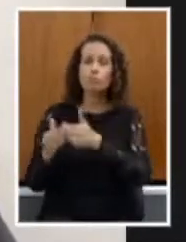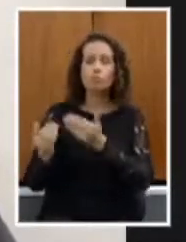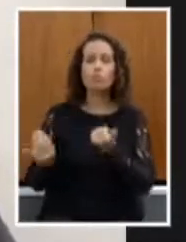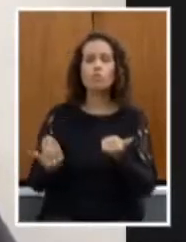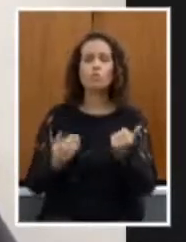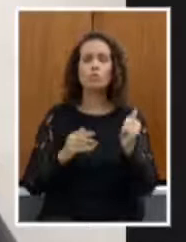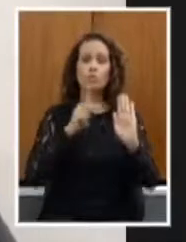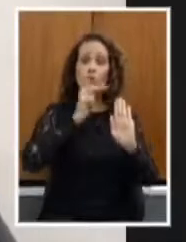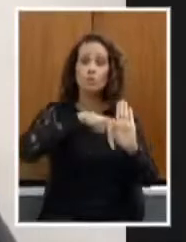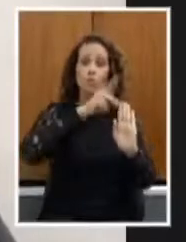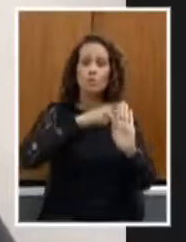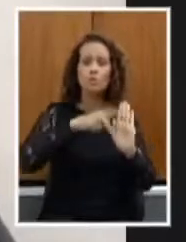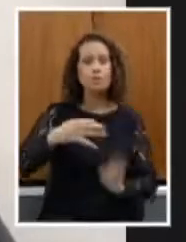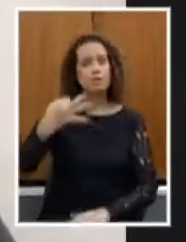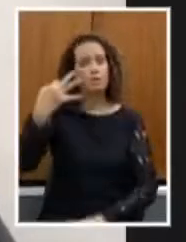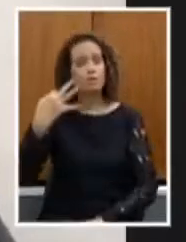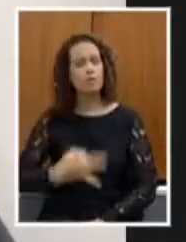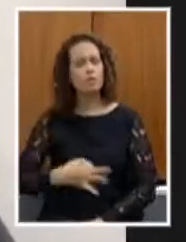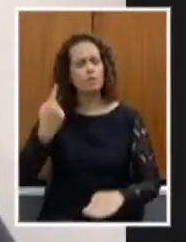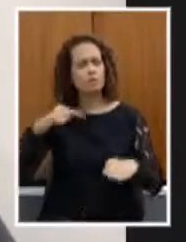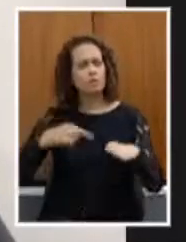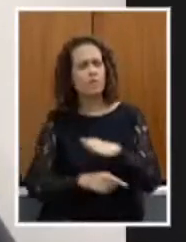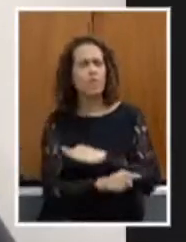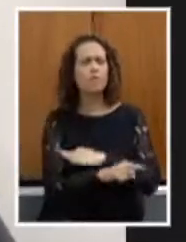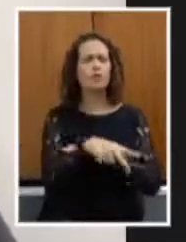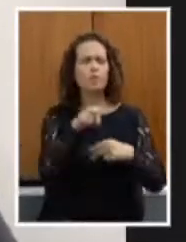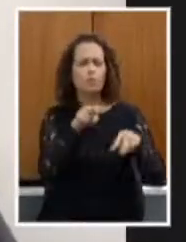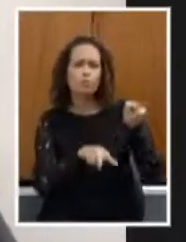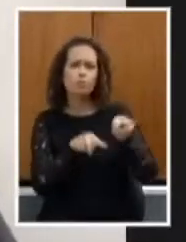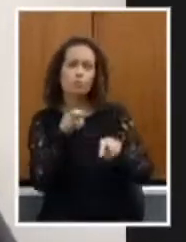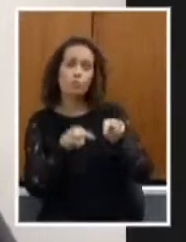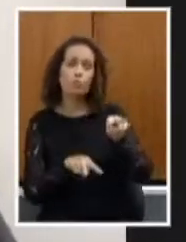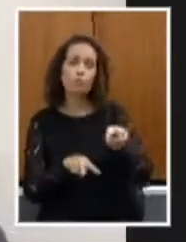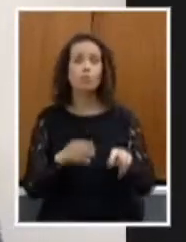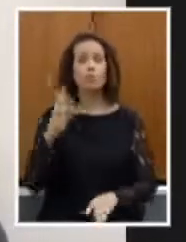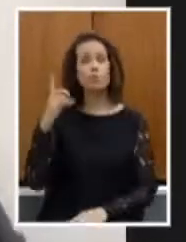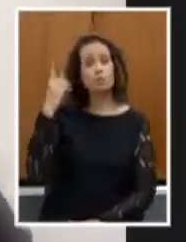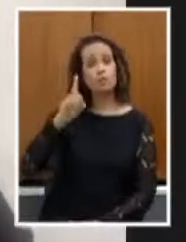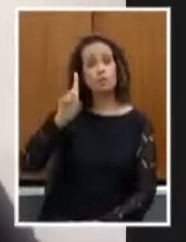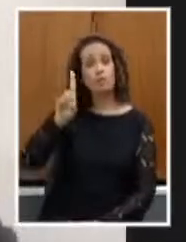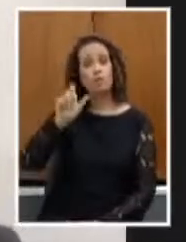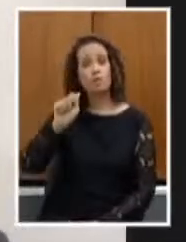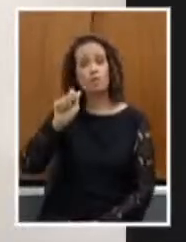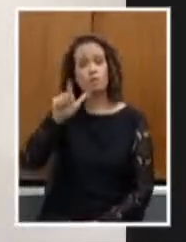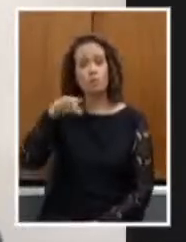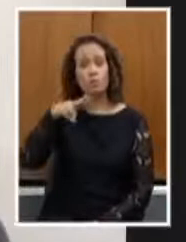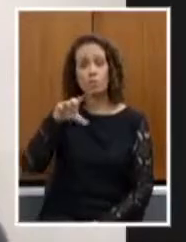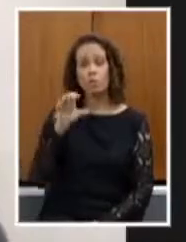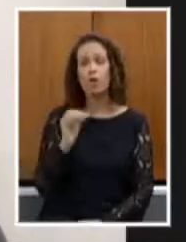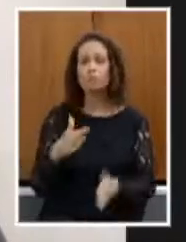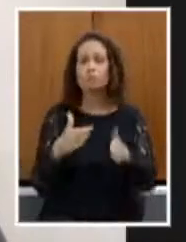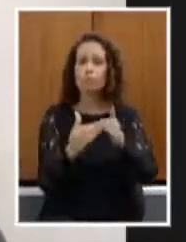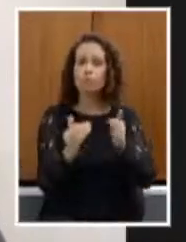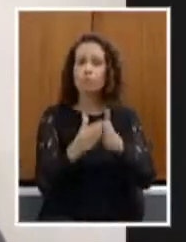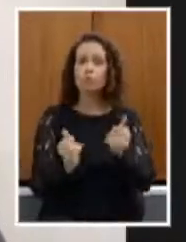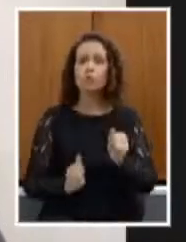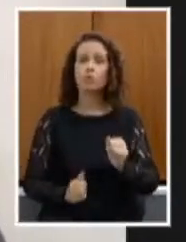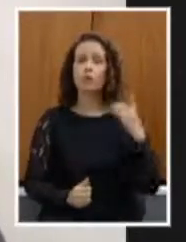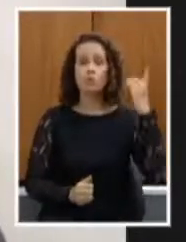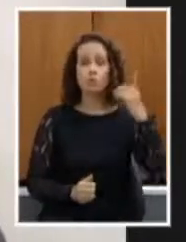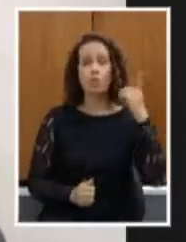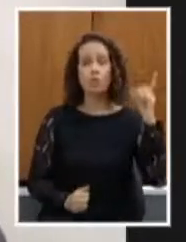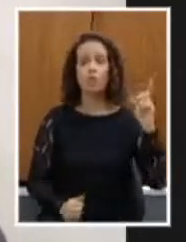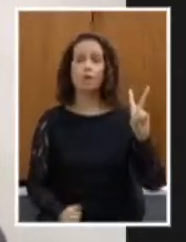projeto exatamente para aprofundar essa análise. O deputado Dalmo fez um apelo ao deputado Virgílio e ao